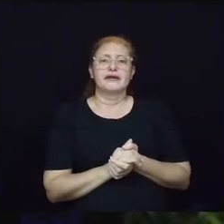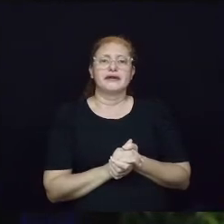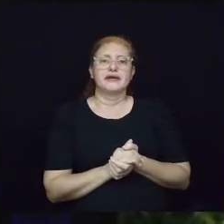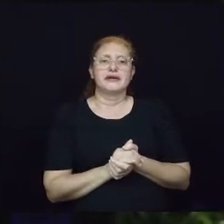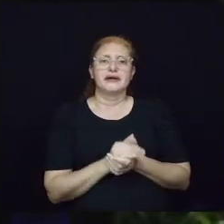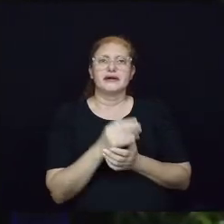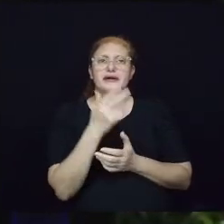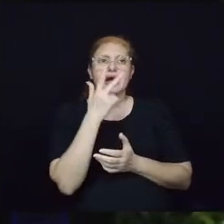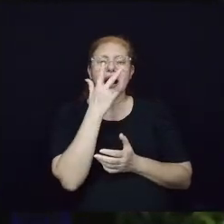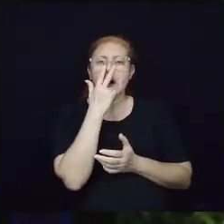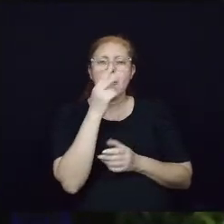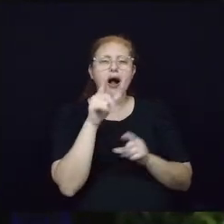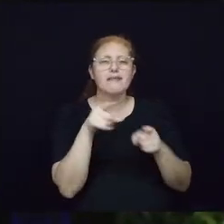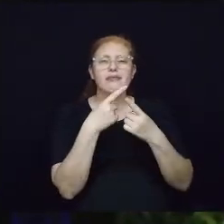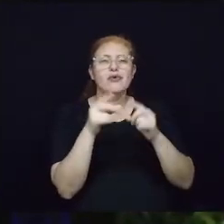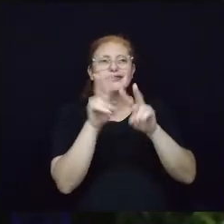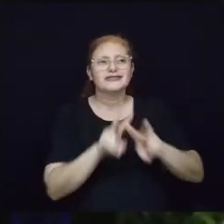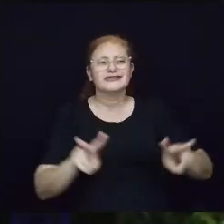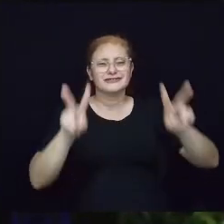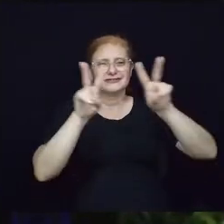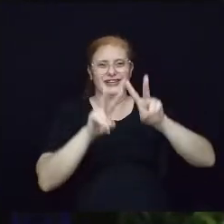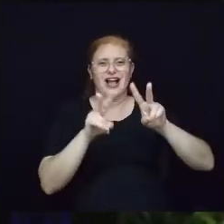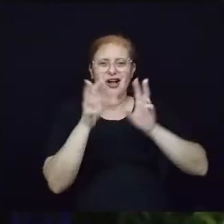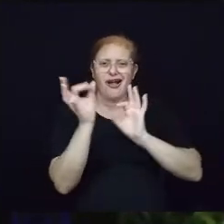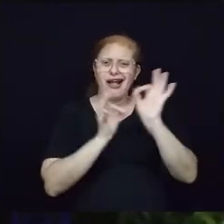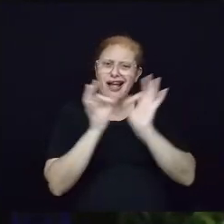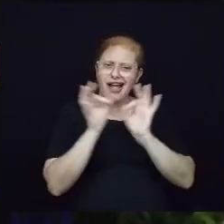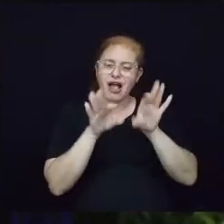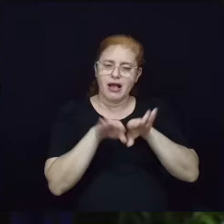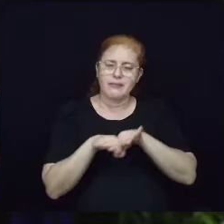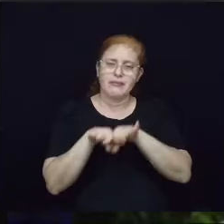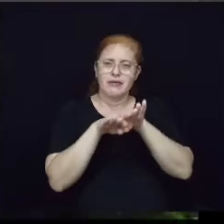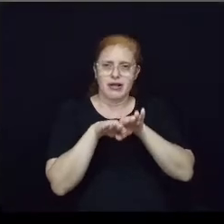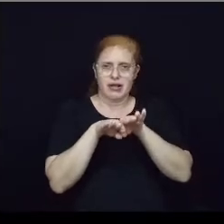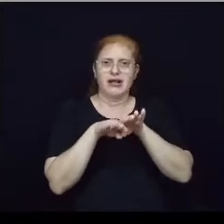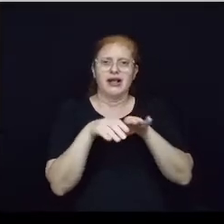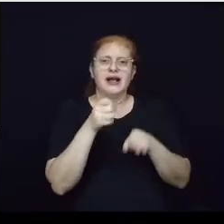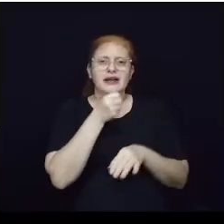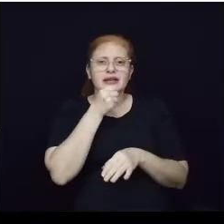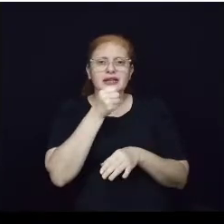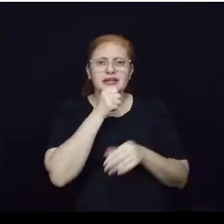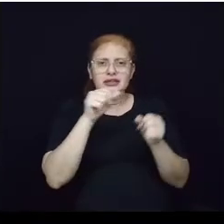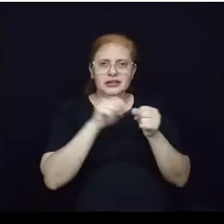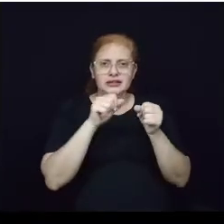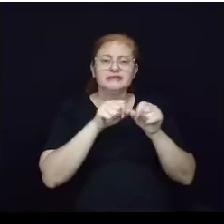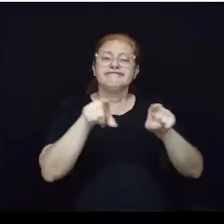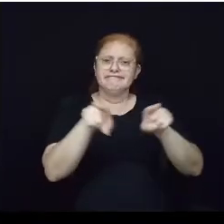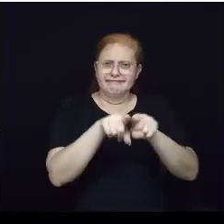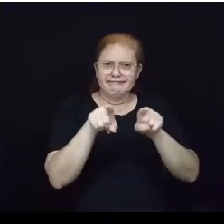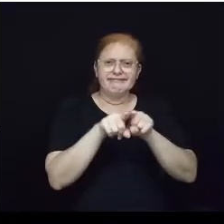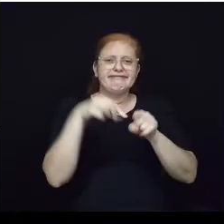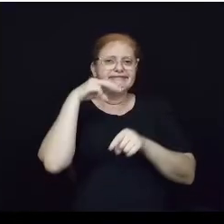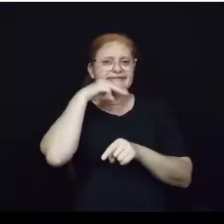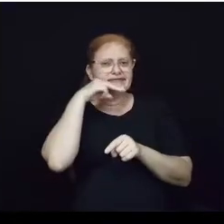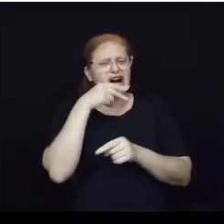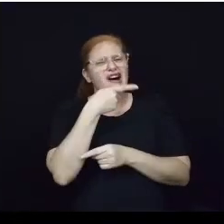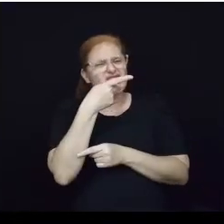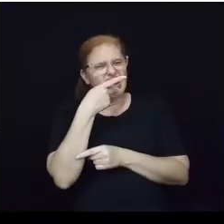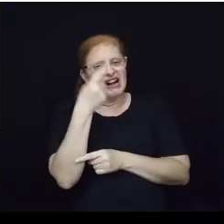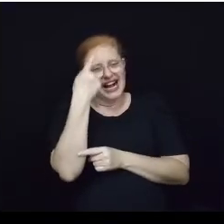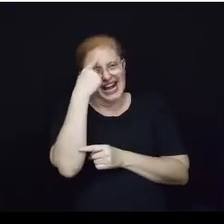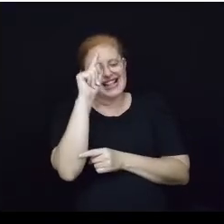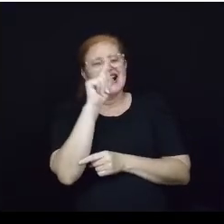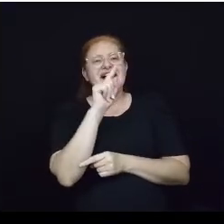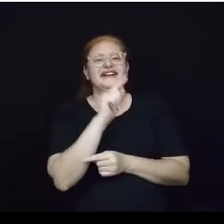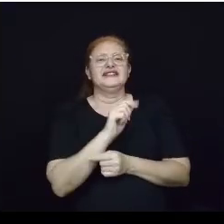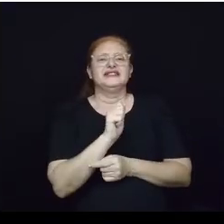partitura visual, né, ou uma maneira de organizar padrões, que na entrevista que nós fizemos também, né, o Mauro mencionou bastante essa